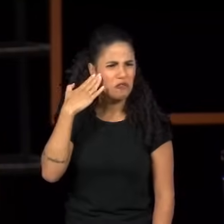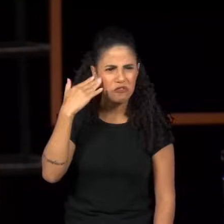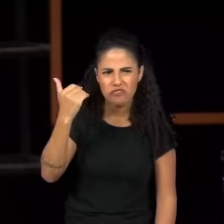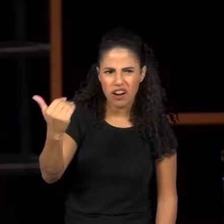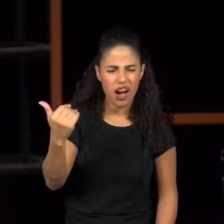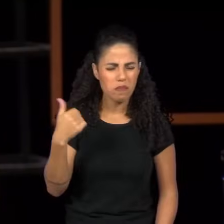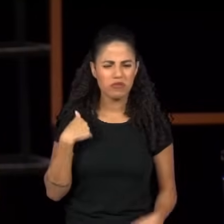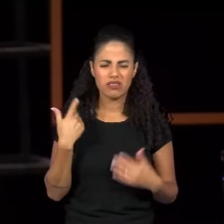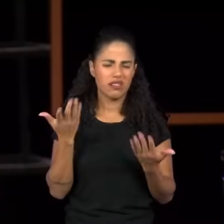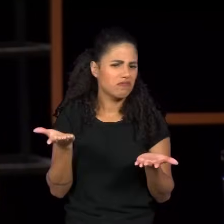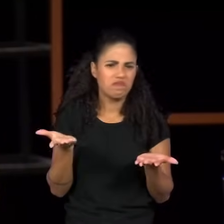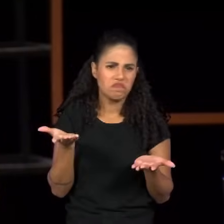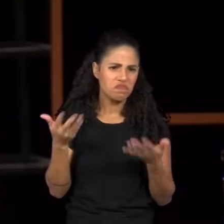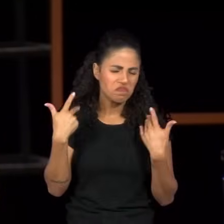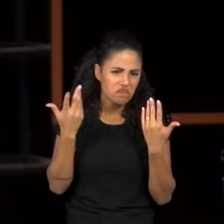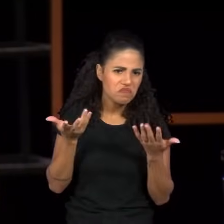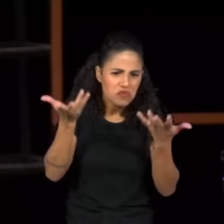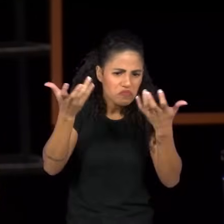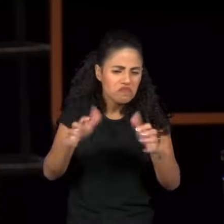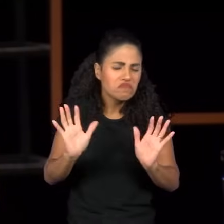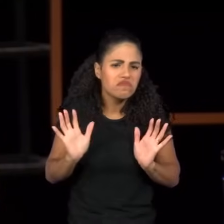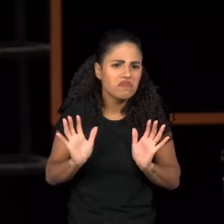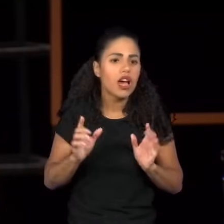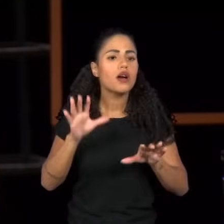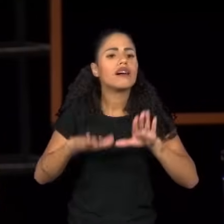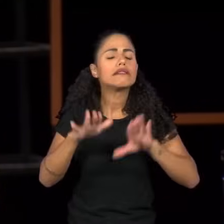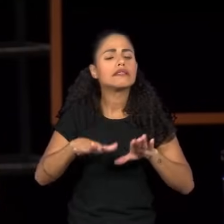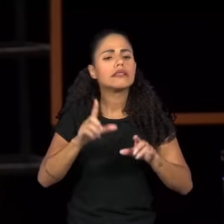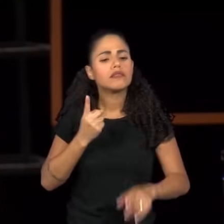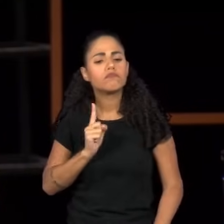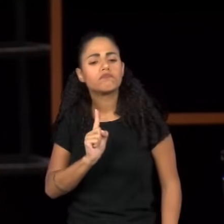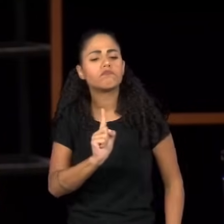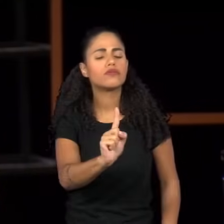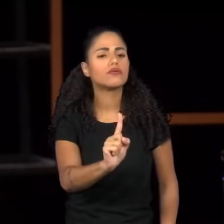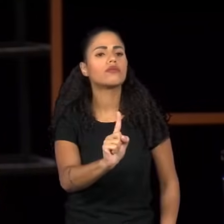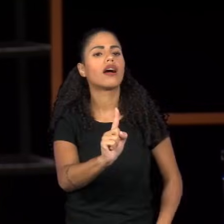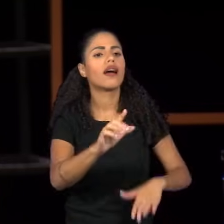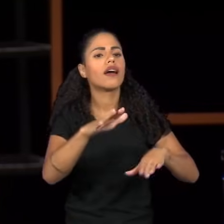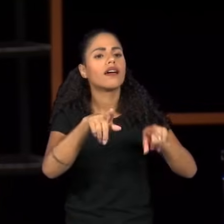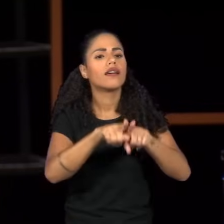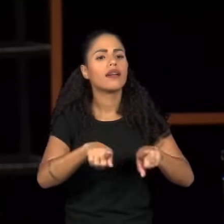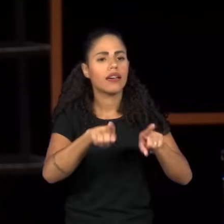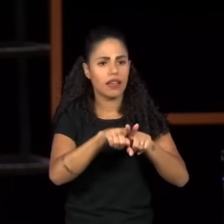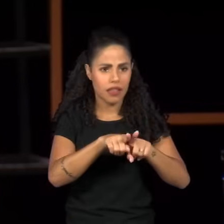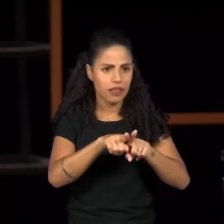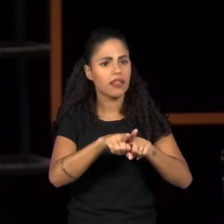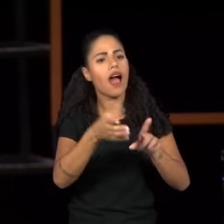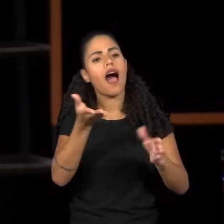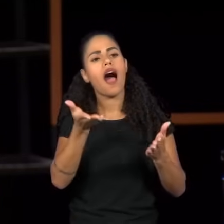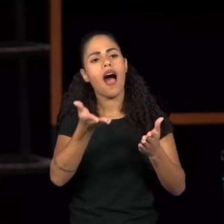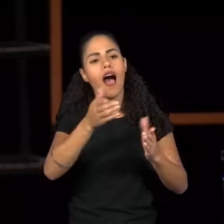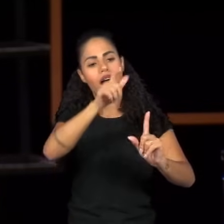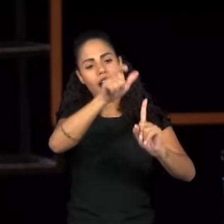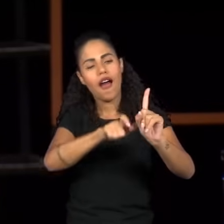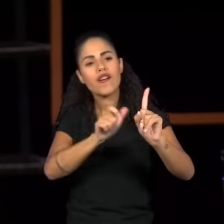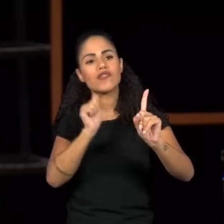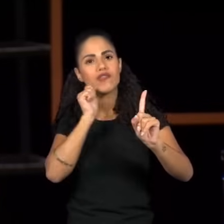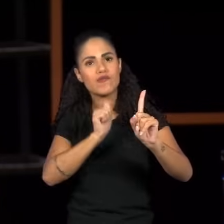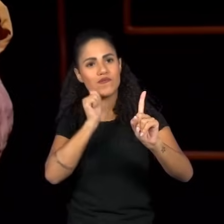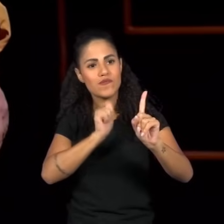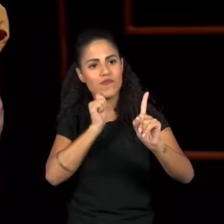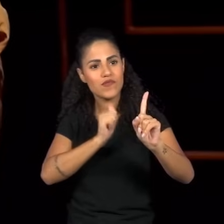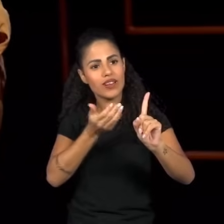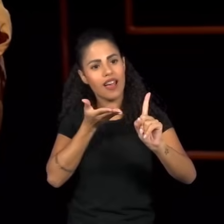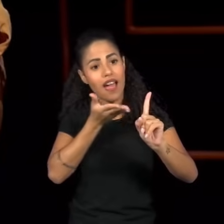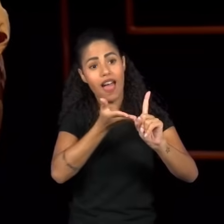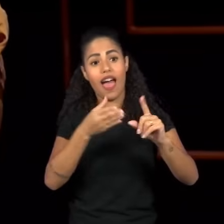tal, mas era inevitável que ela aparecesse. E a sua interpretação da amarga encarnação